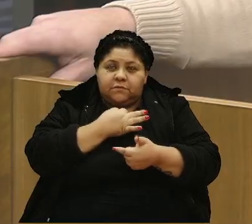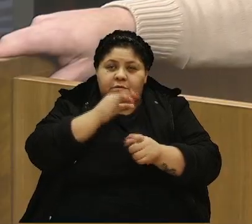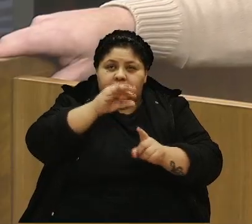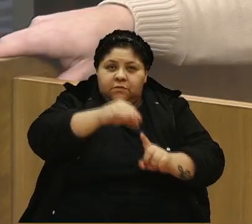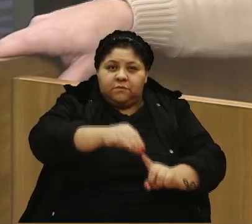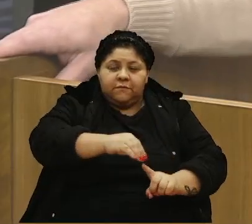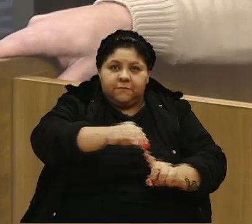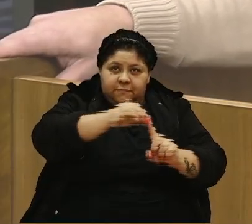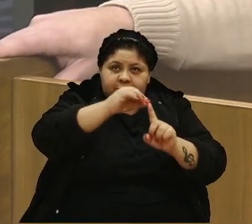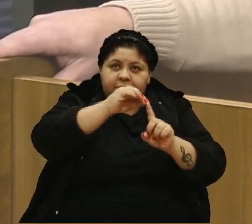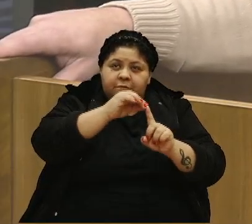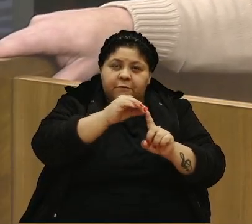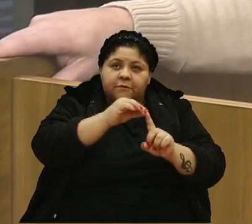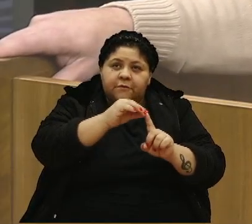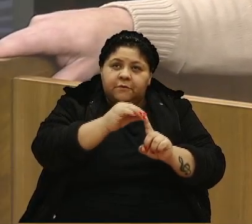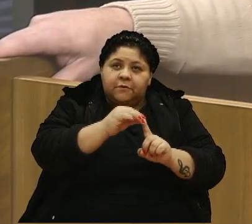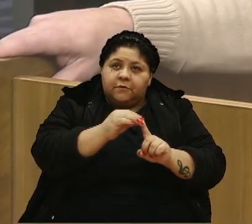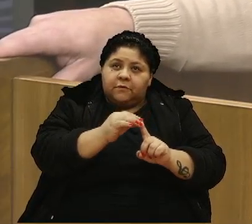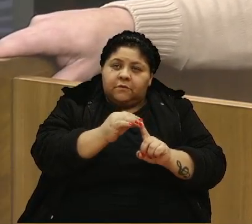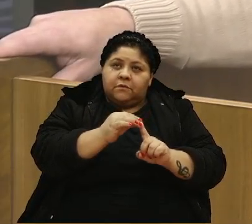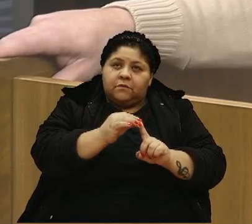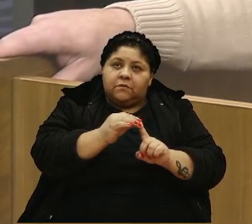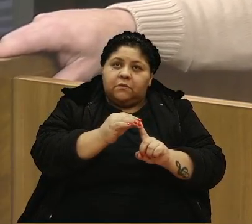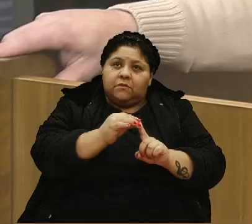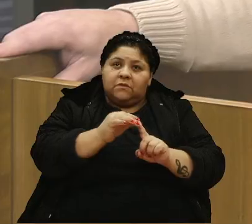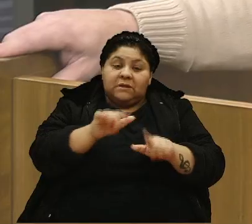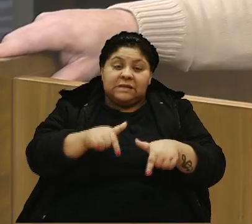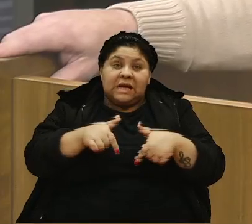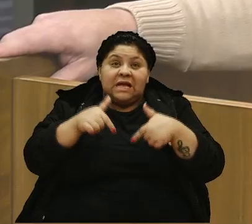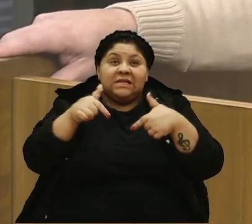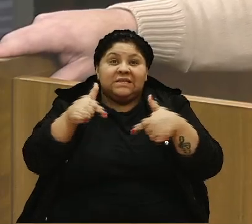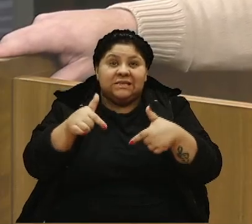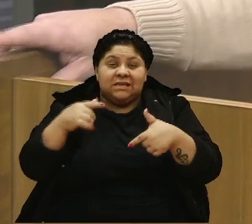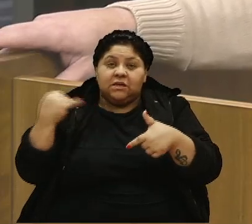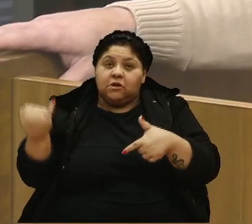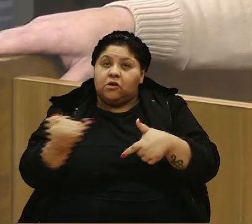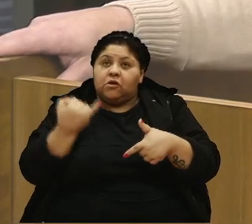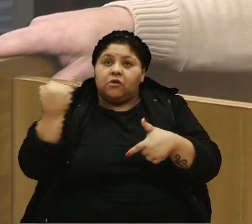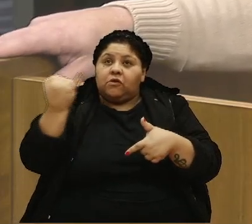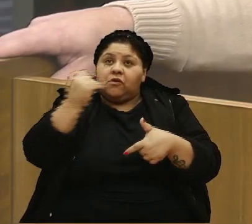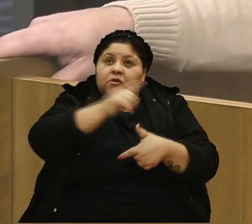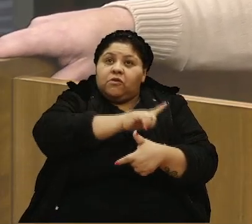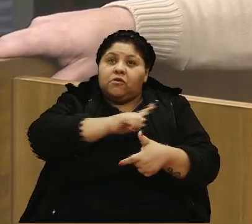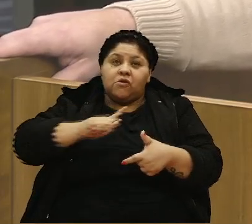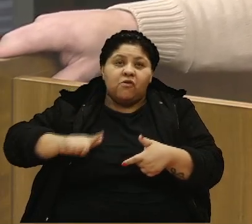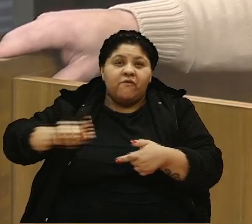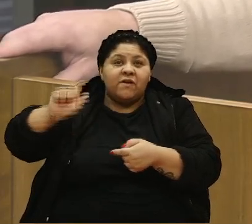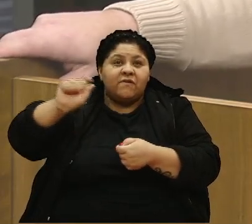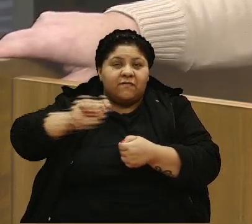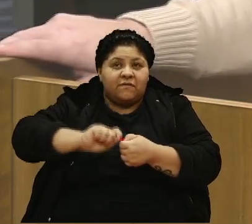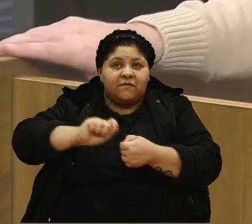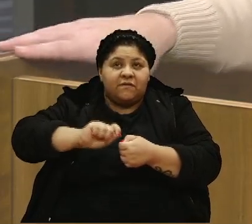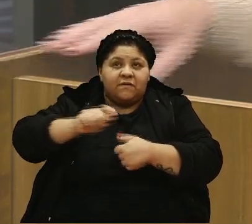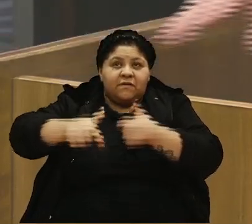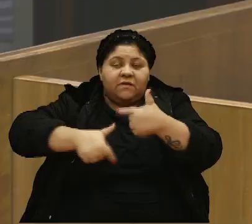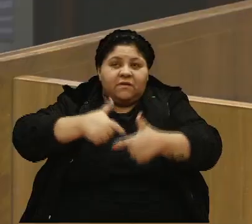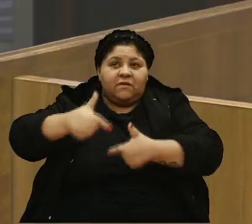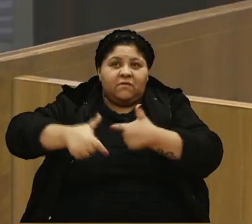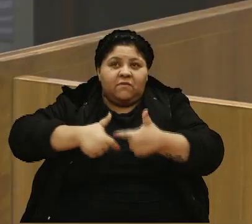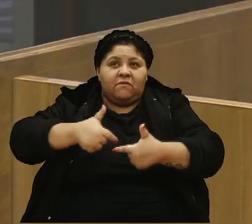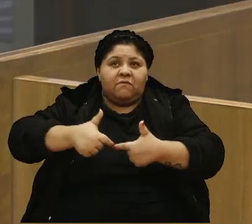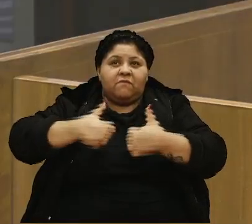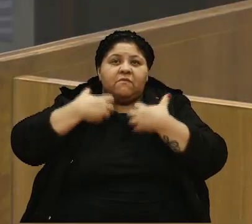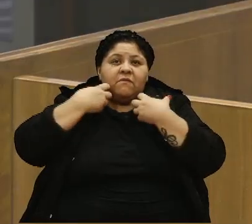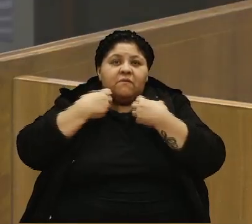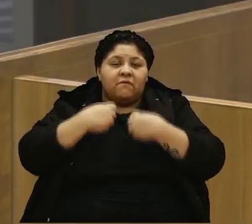principalmente a questão da ação, dessa importante ação que o governo vem fazendo. O trabalho da Secretaria da